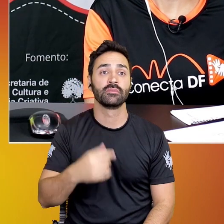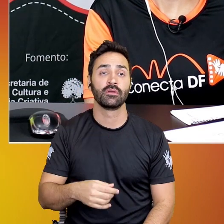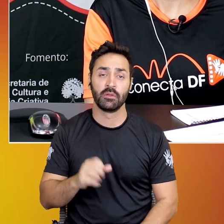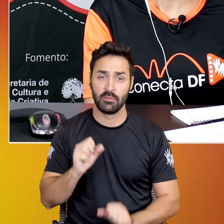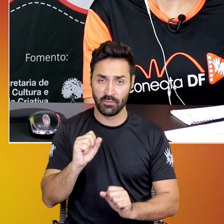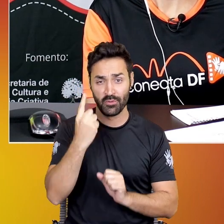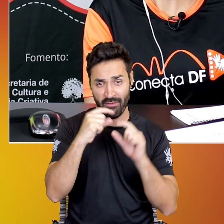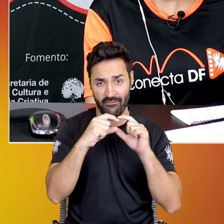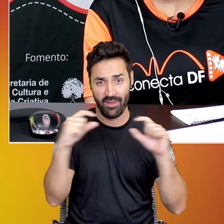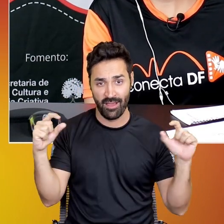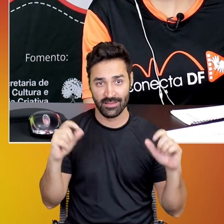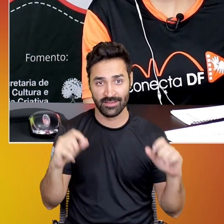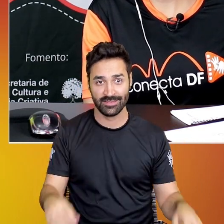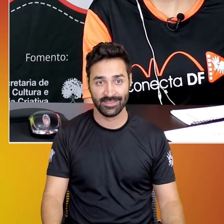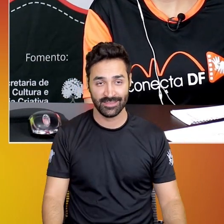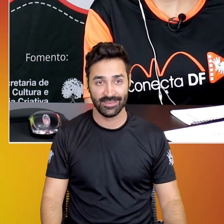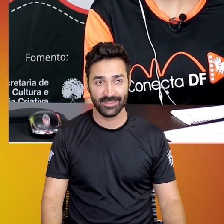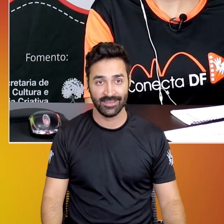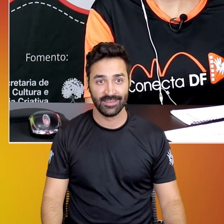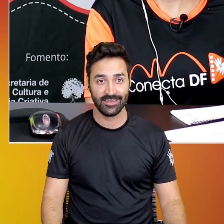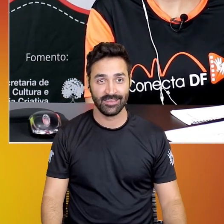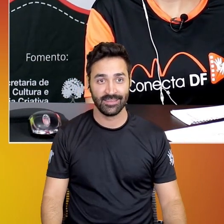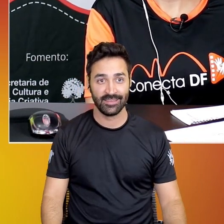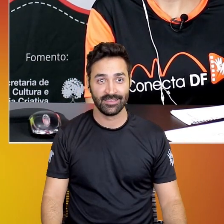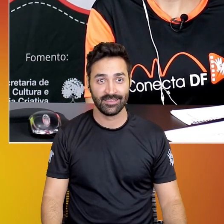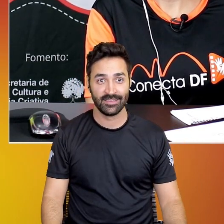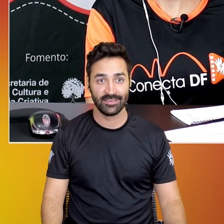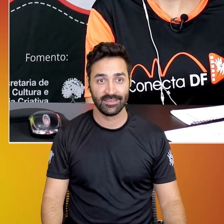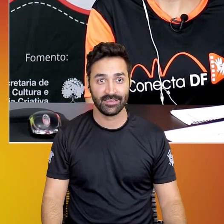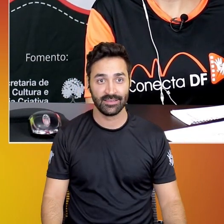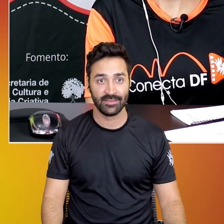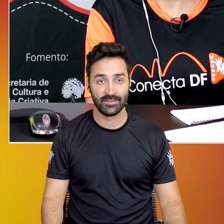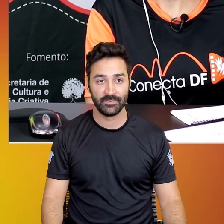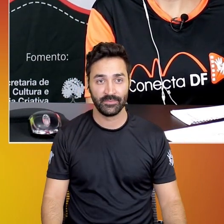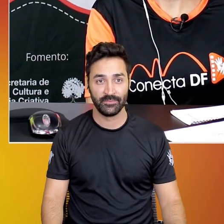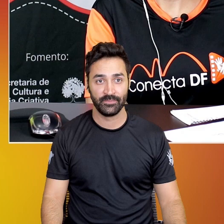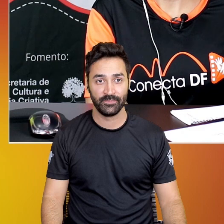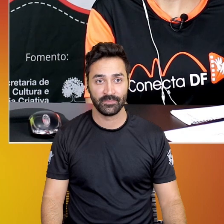frase? Pode. Pode. É o seguinte,